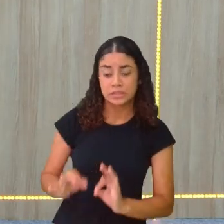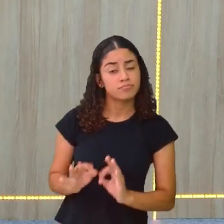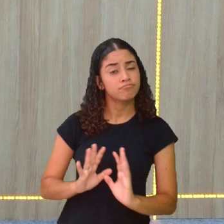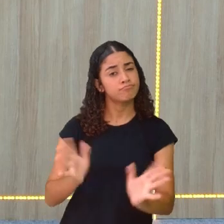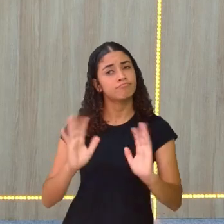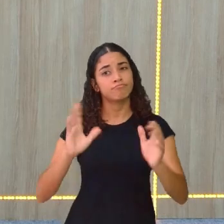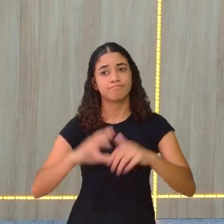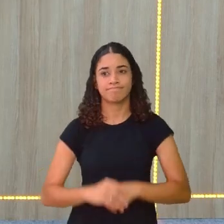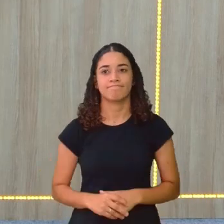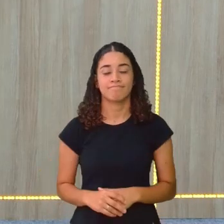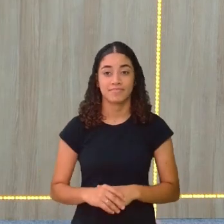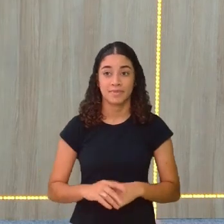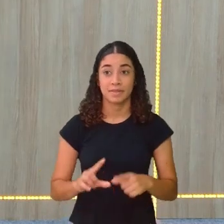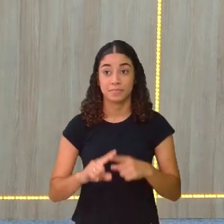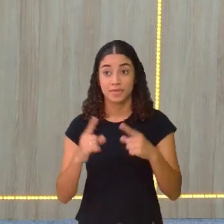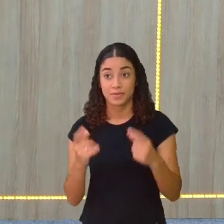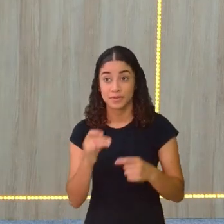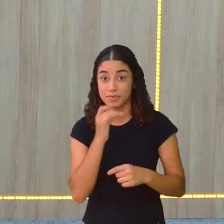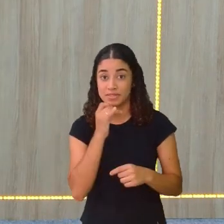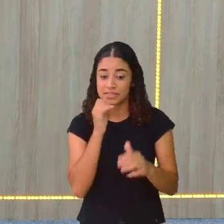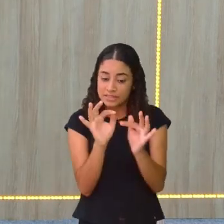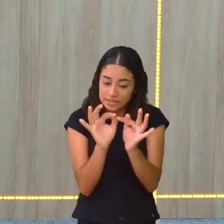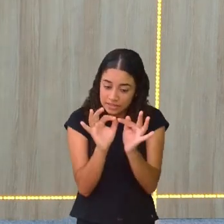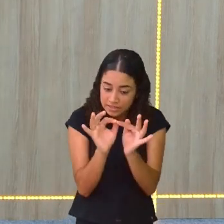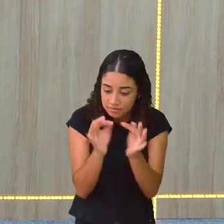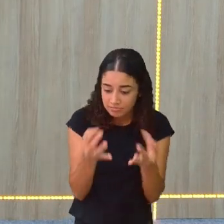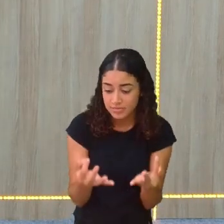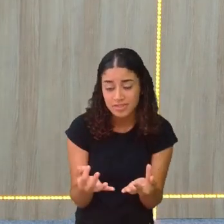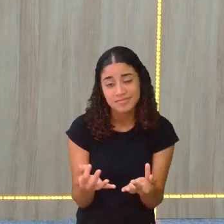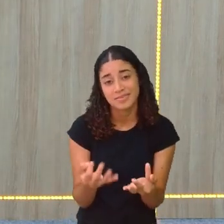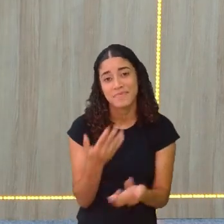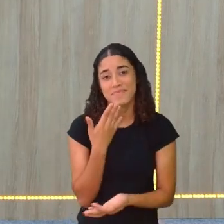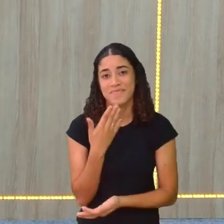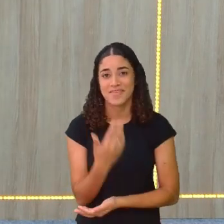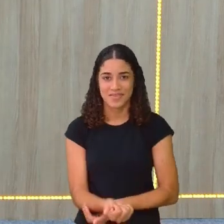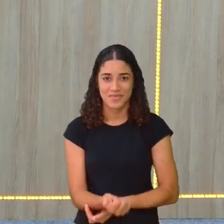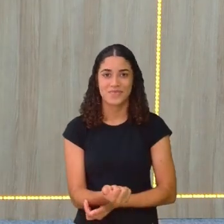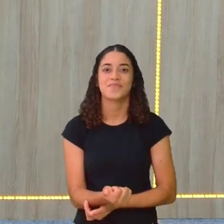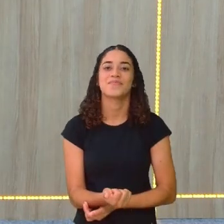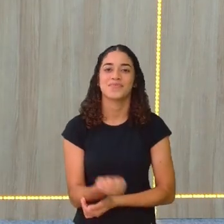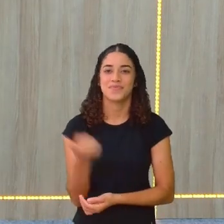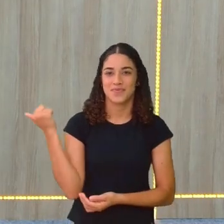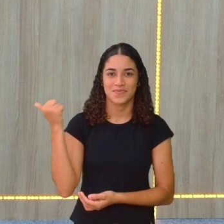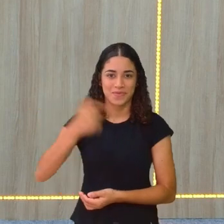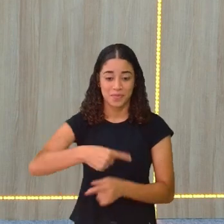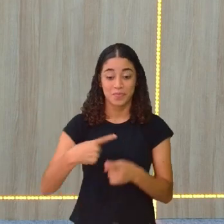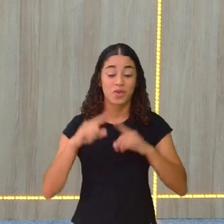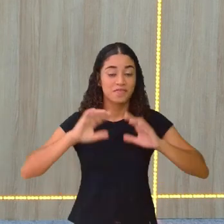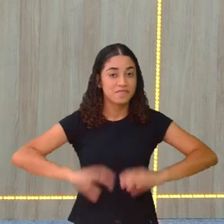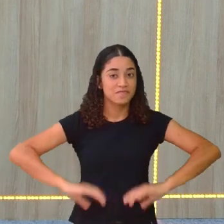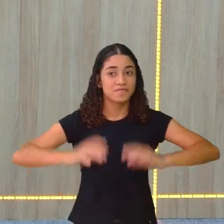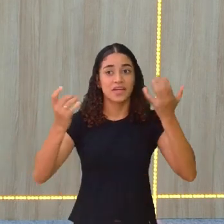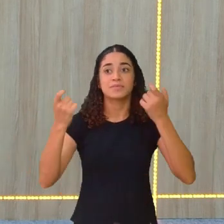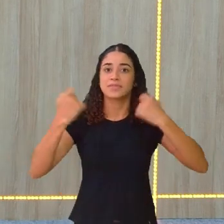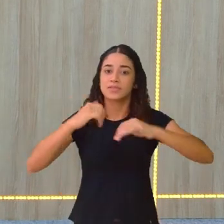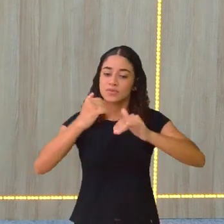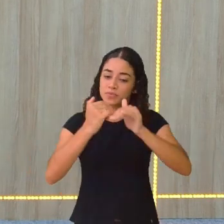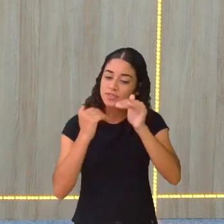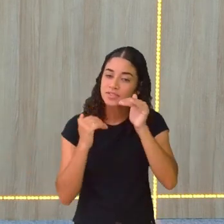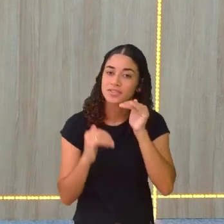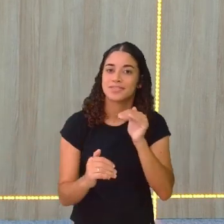nesse caso é mais, né? Porque a festa, ela deve ser uma festa onde reina aí a